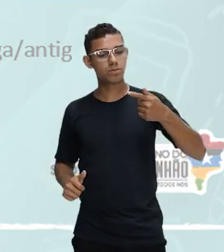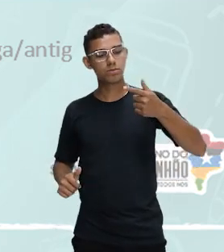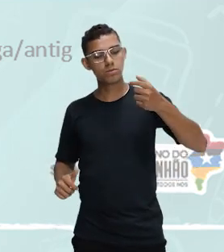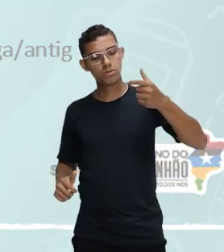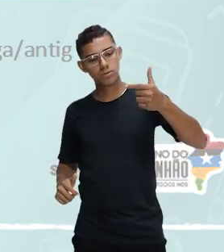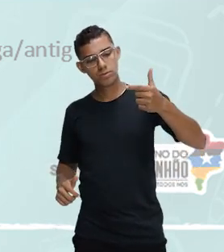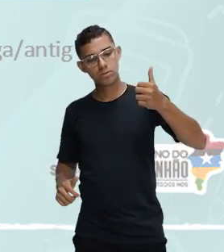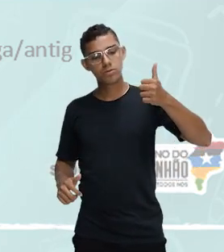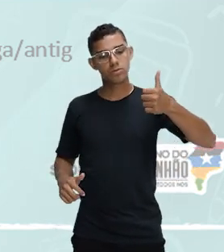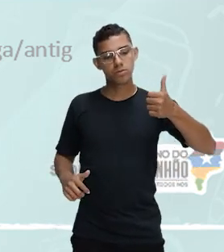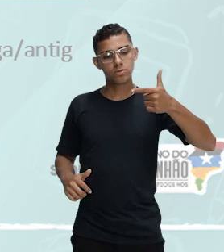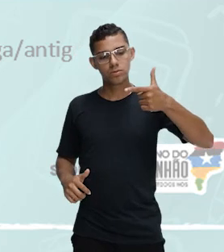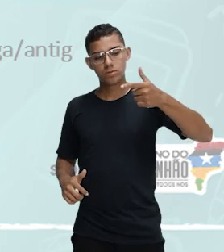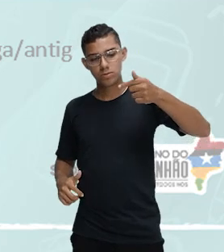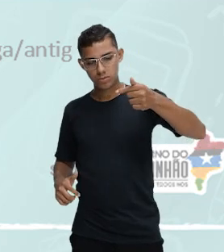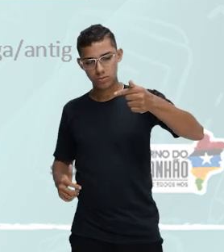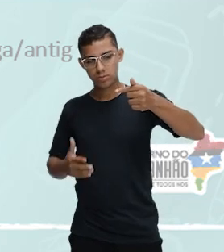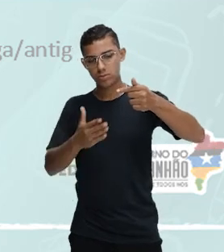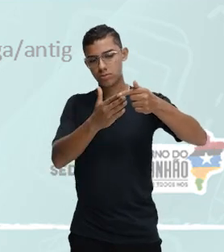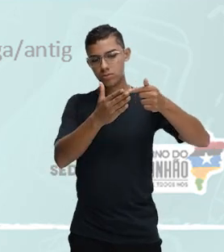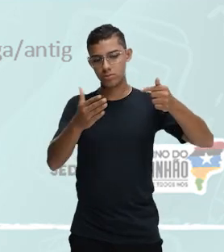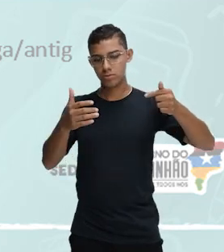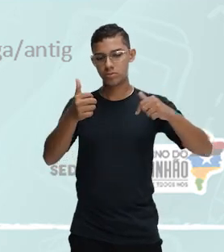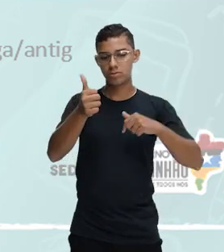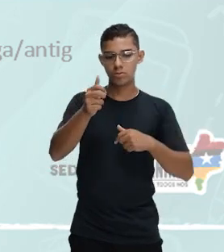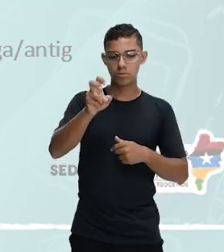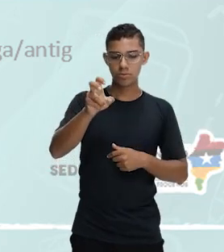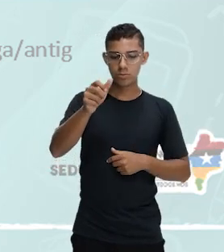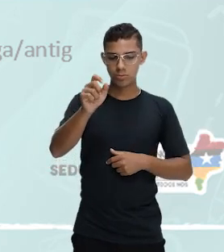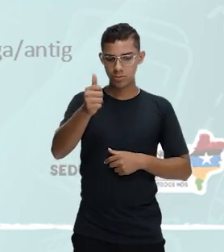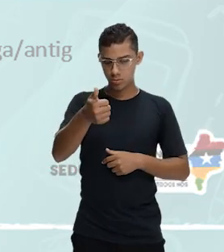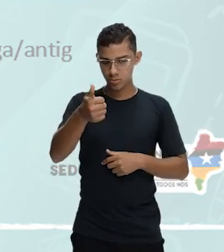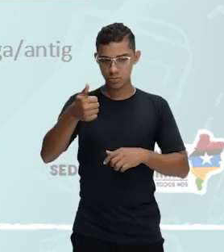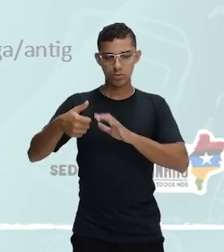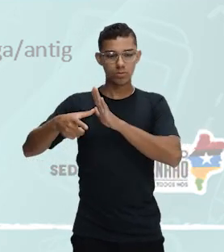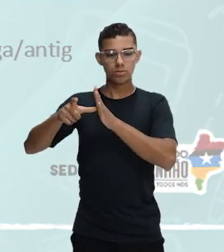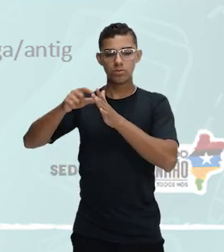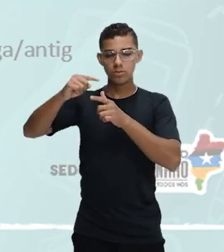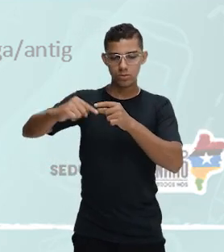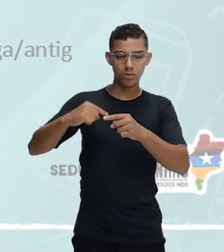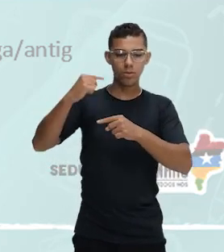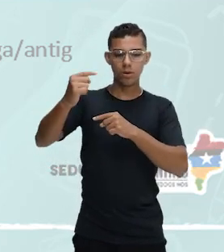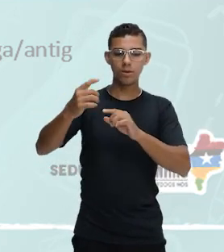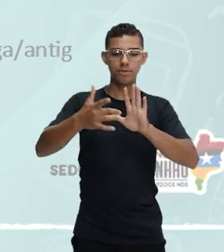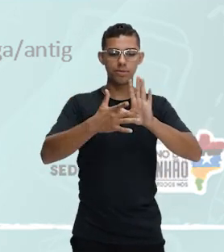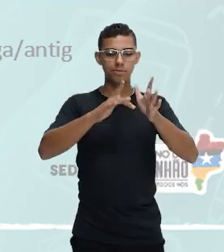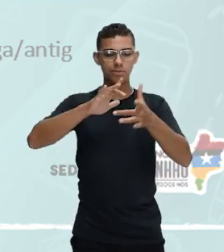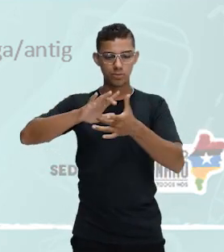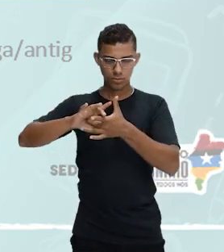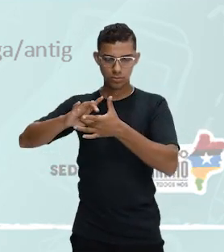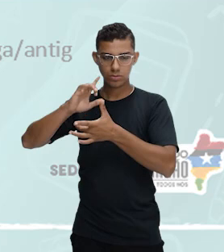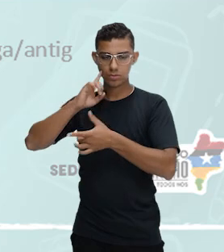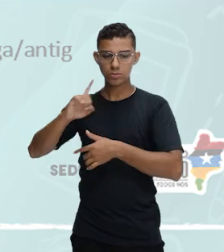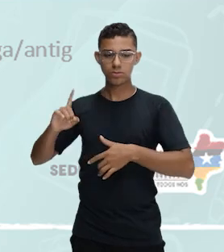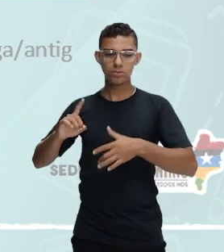okay? O termo Almagesto é uma corruptela do árabe,